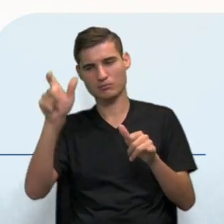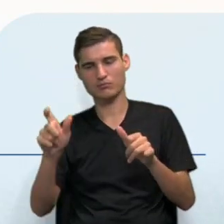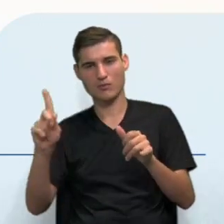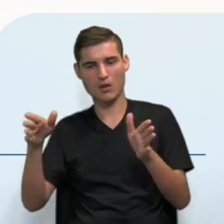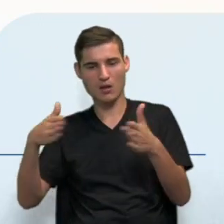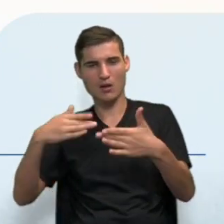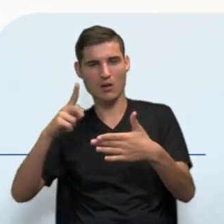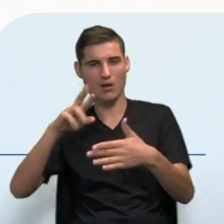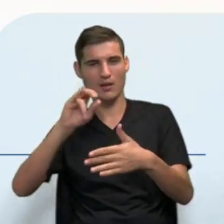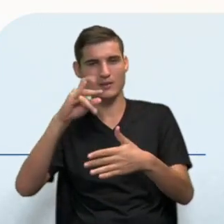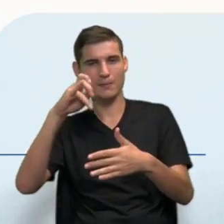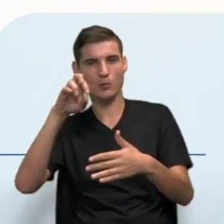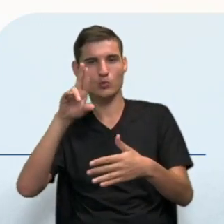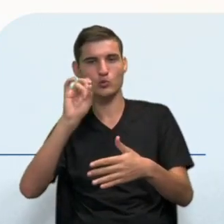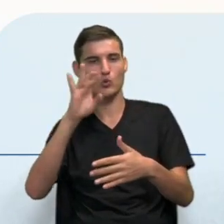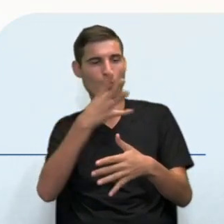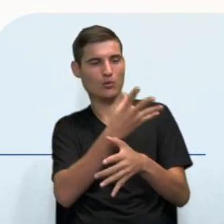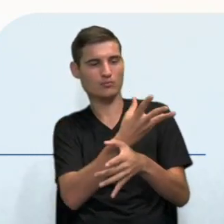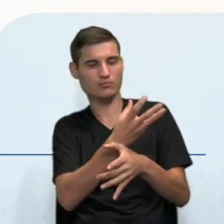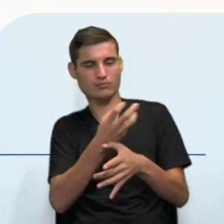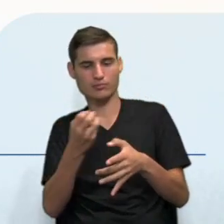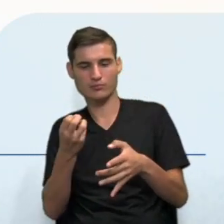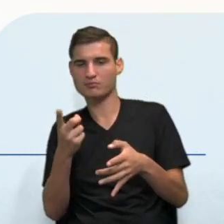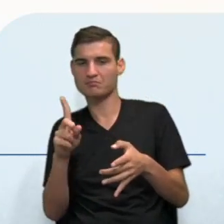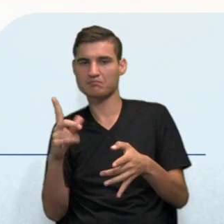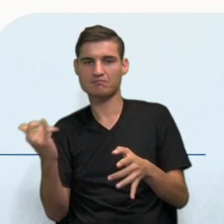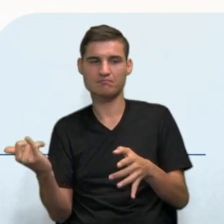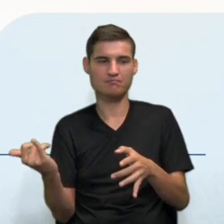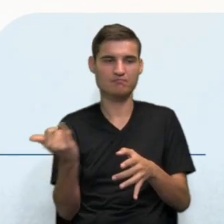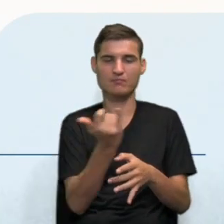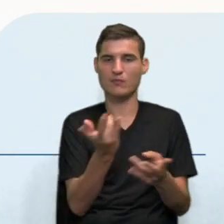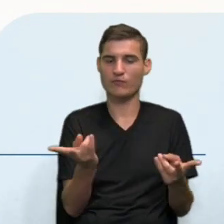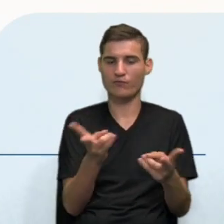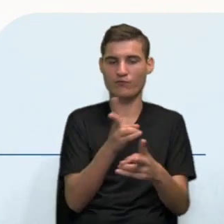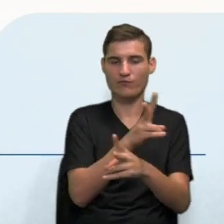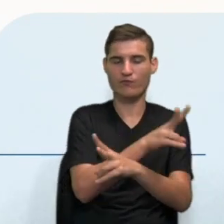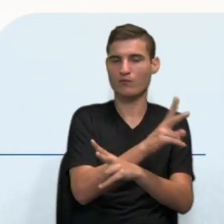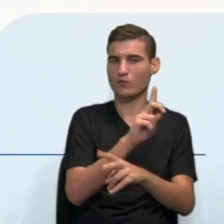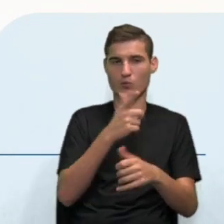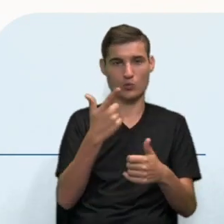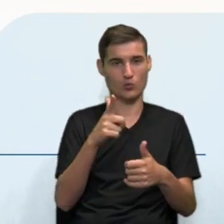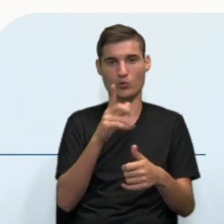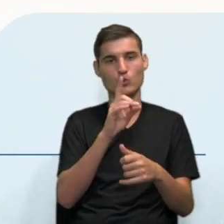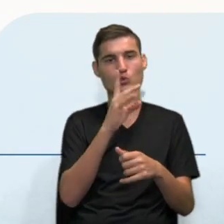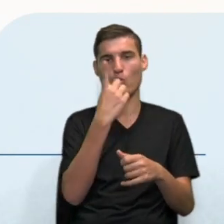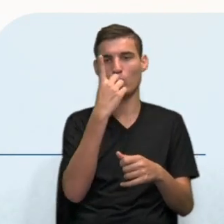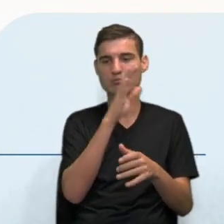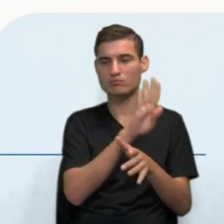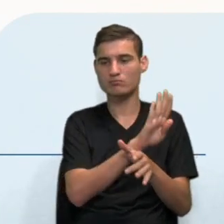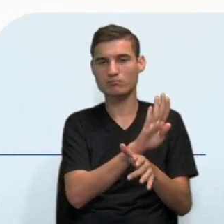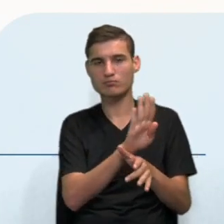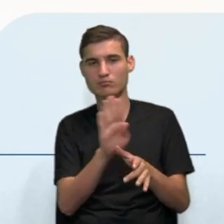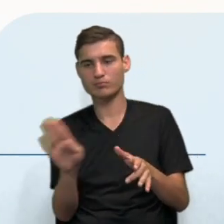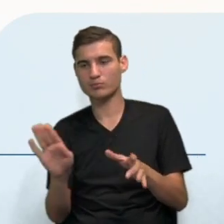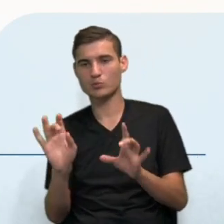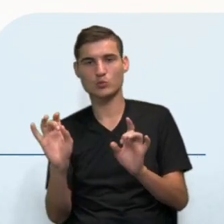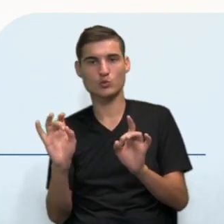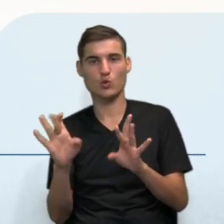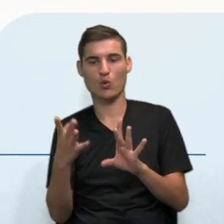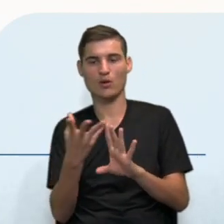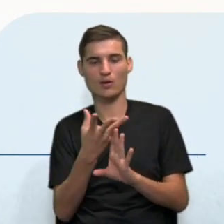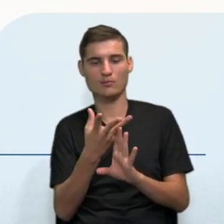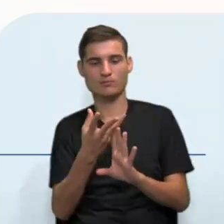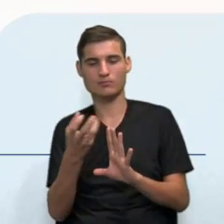receber o sinal, ele não vai fazer nenhum feedback. Então isso não acontece. O canal é